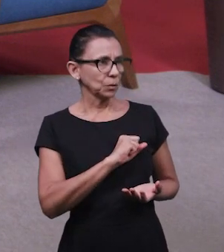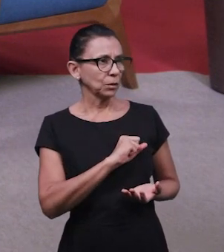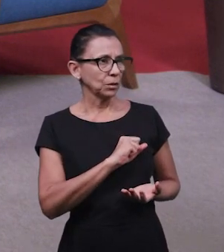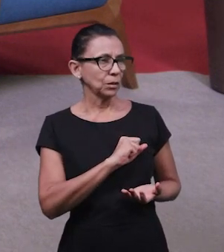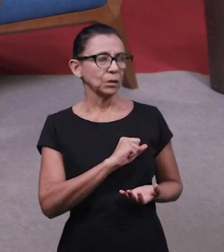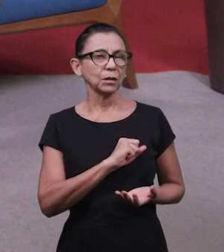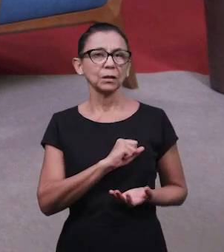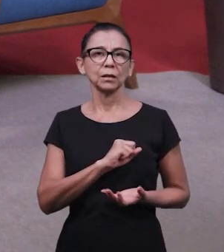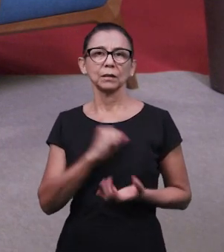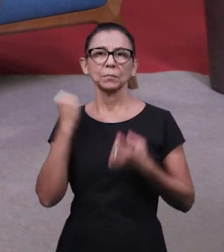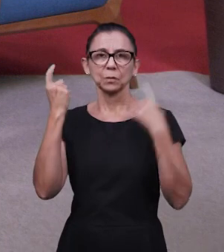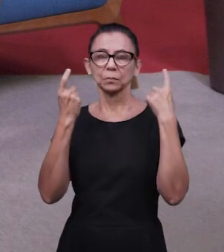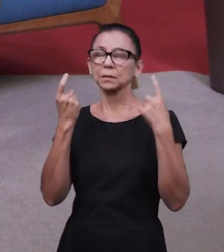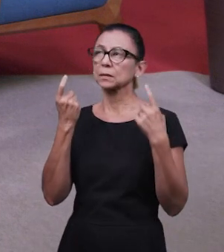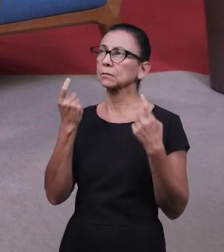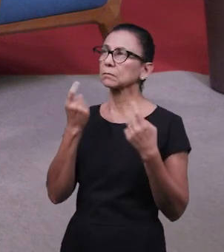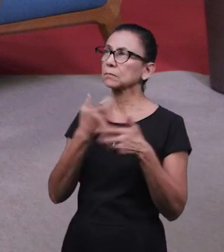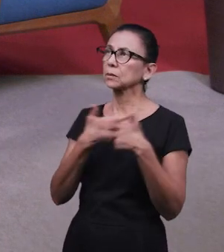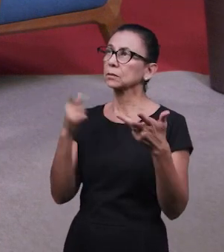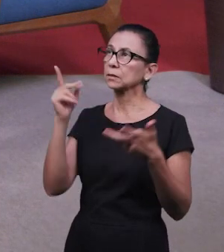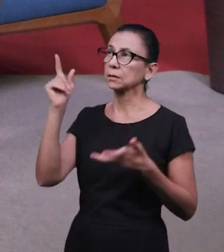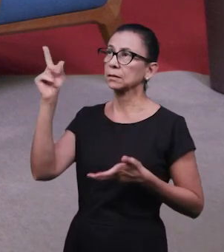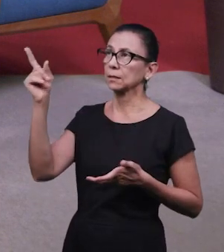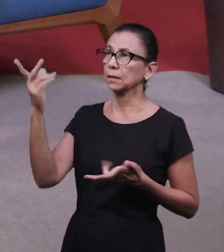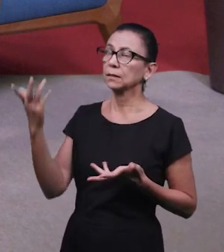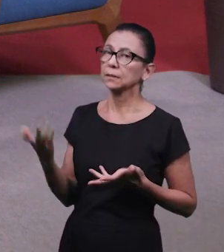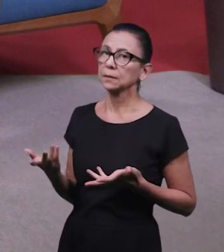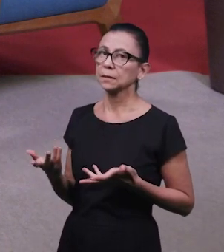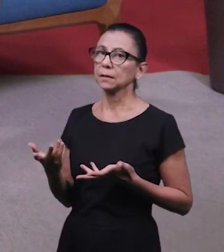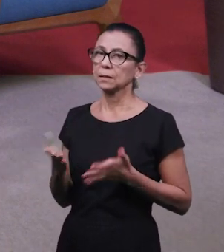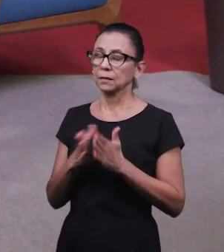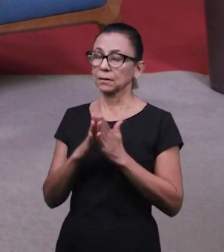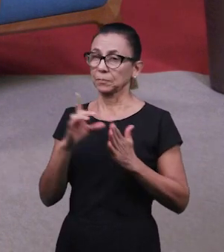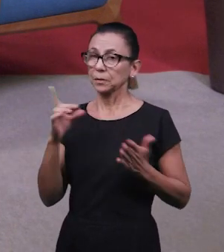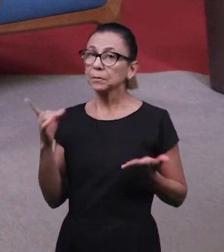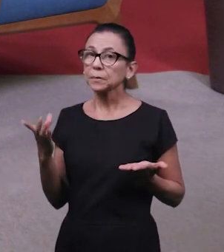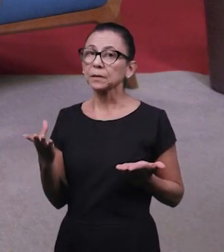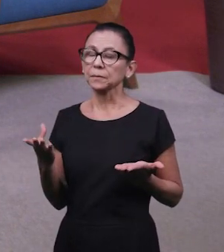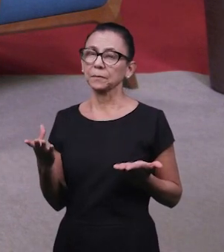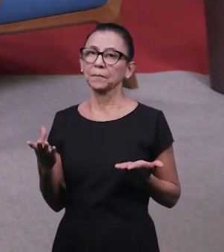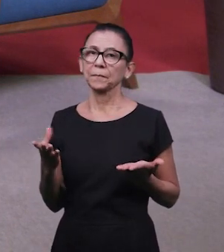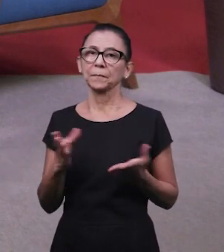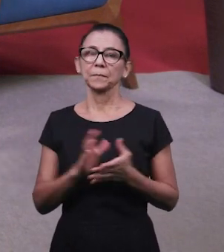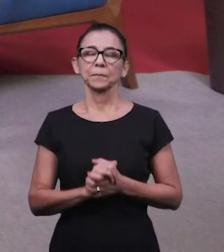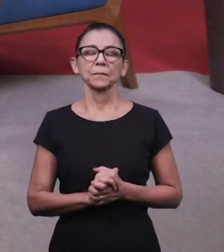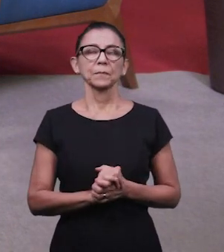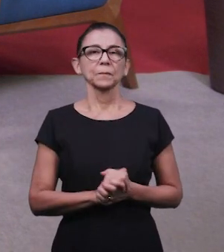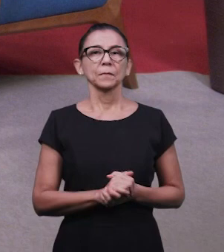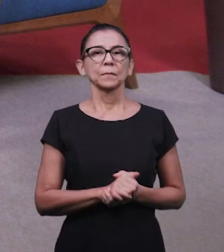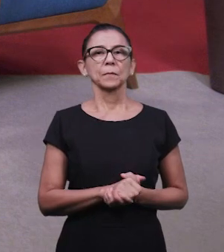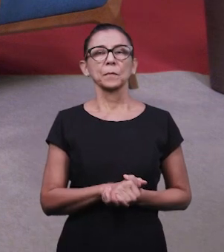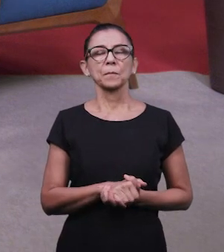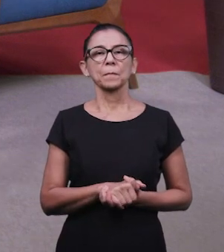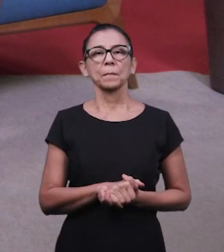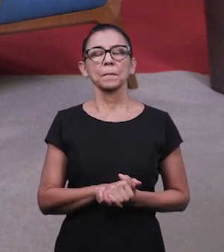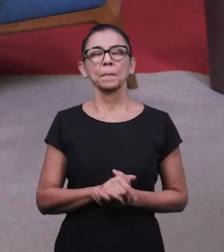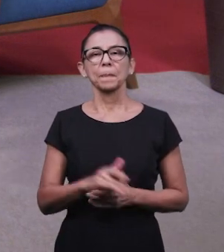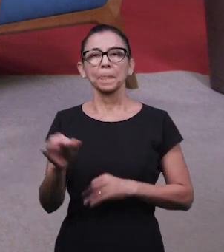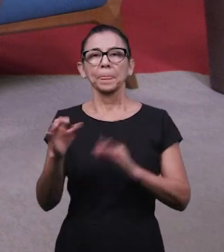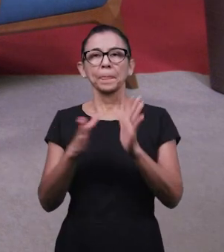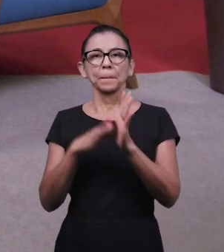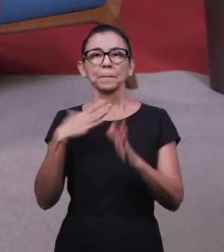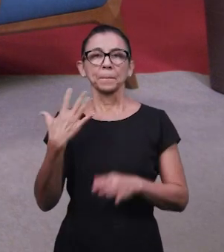homem passa, não é? As gerações passam, mas a palavra do Senhor continua para sempre. Glória a Jesus. E